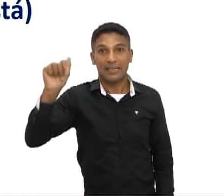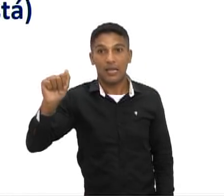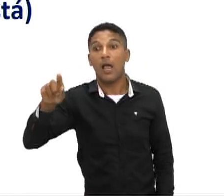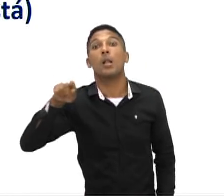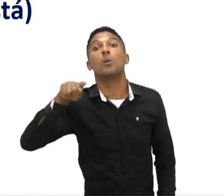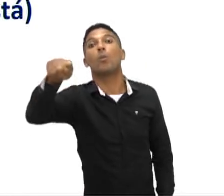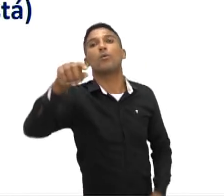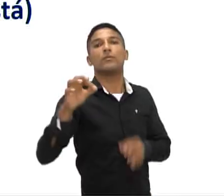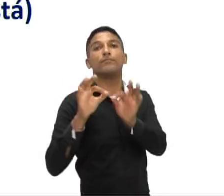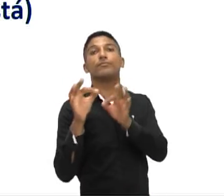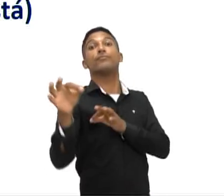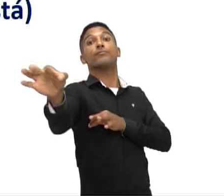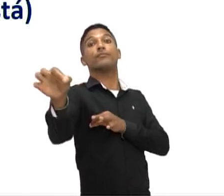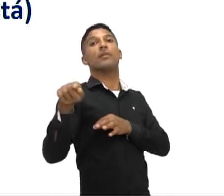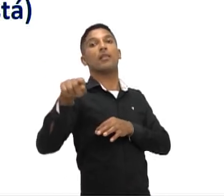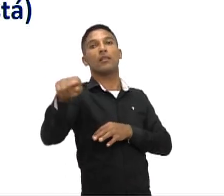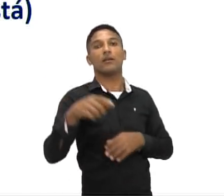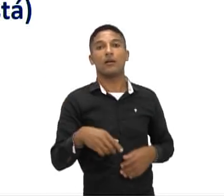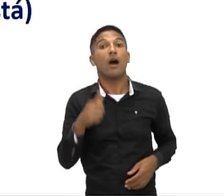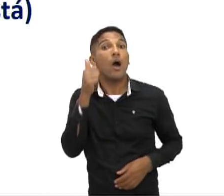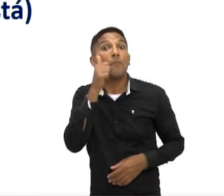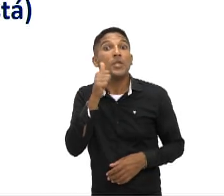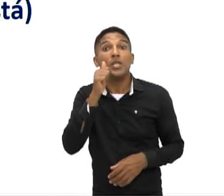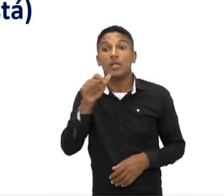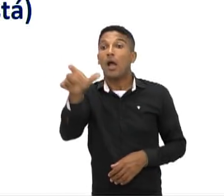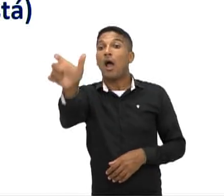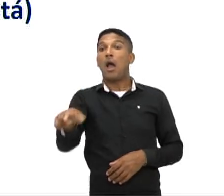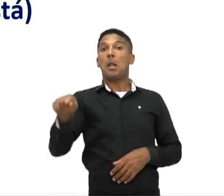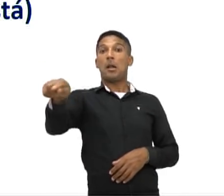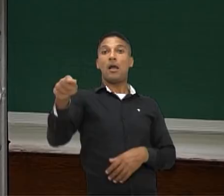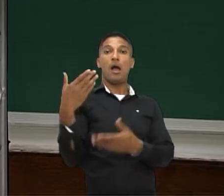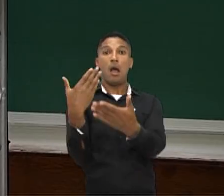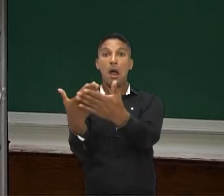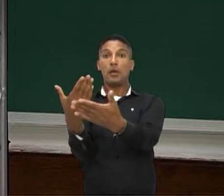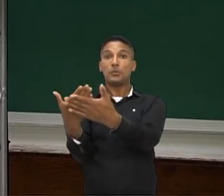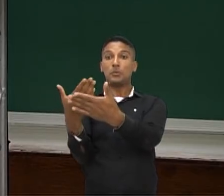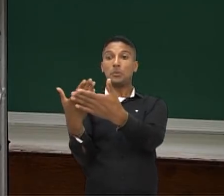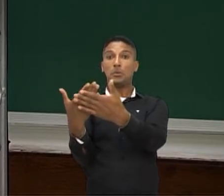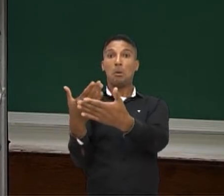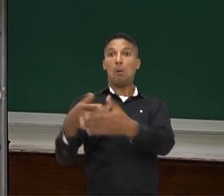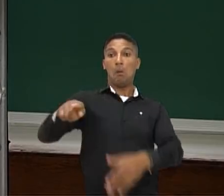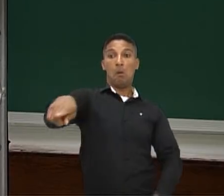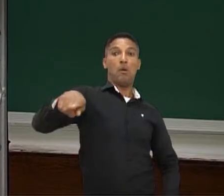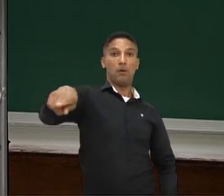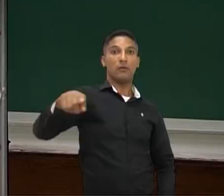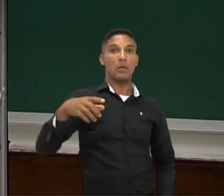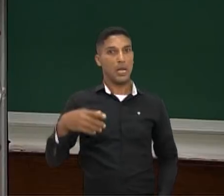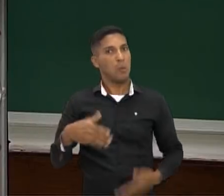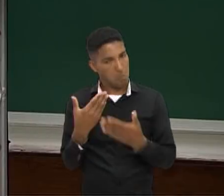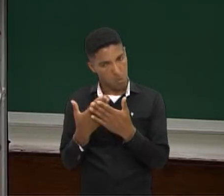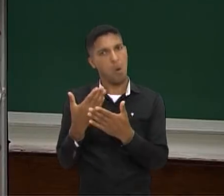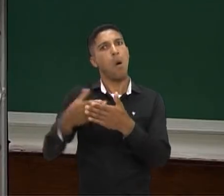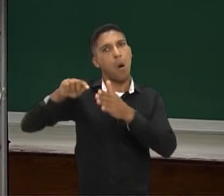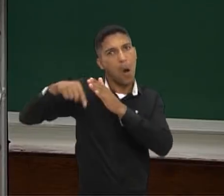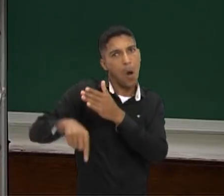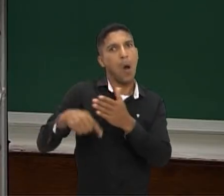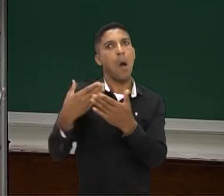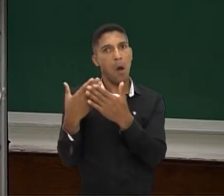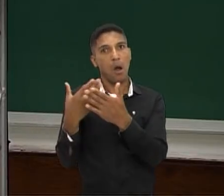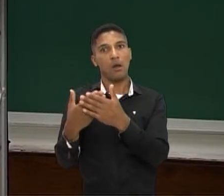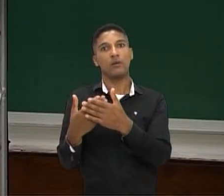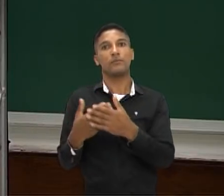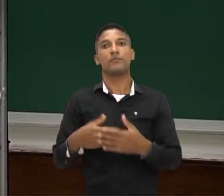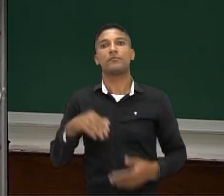muito estudiosa, aquela que está lá, né? Já está mais afastada de mim, está mais longe. ok? Então vamos verificar aqui agora